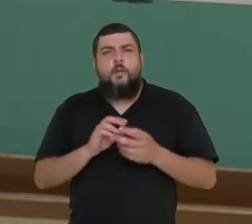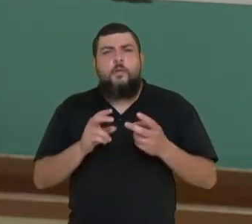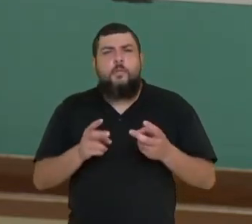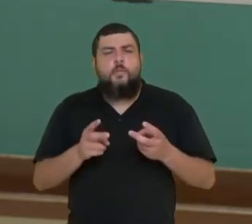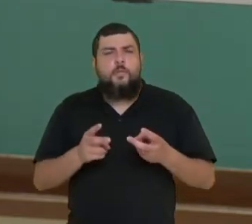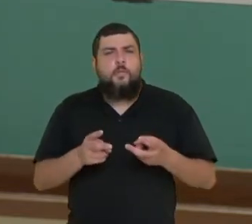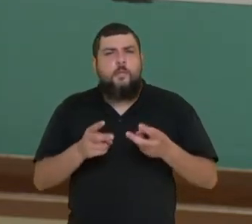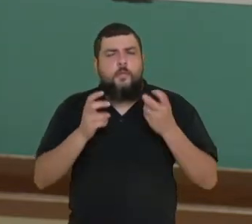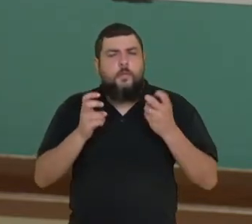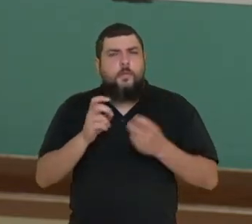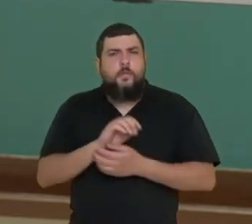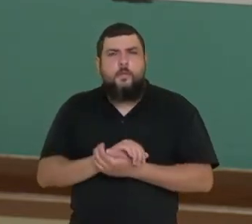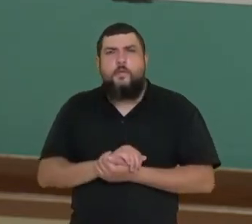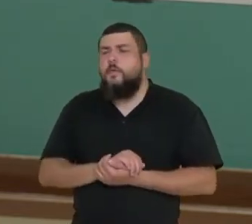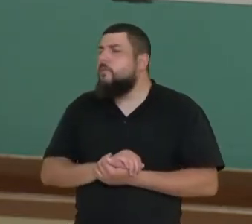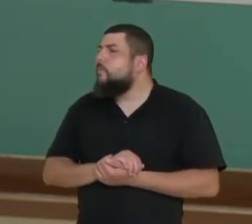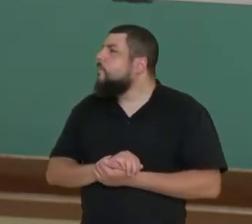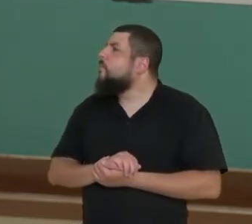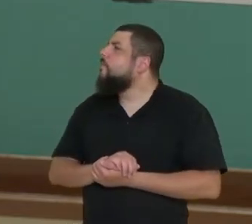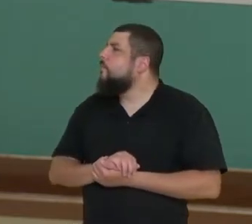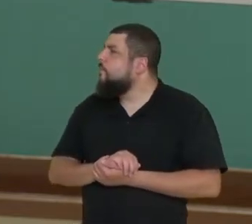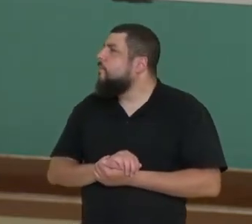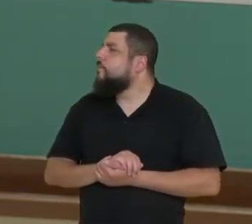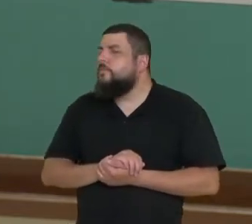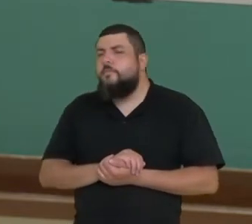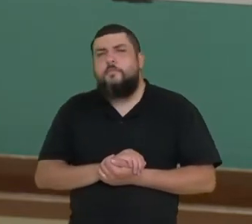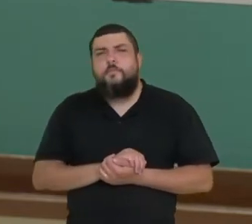à energia potencial gravitacional.